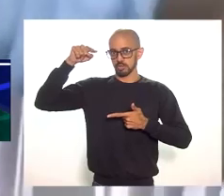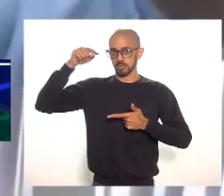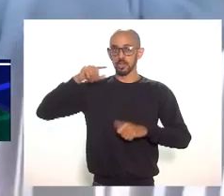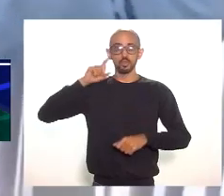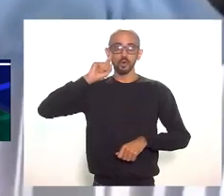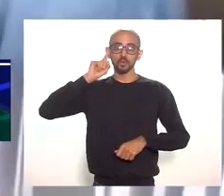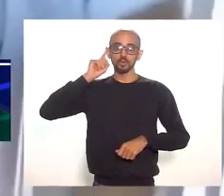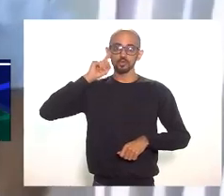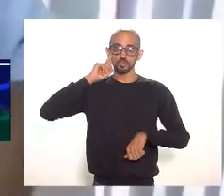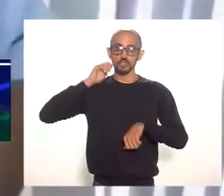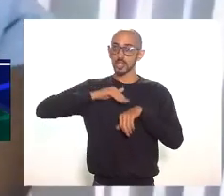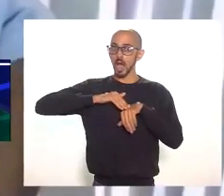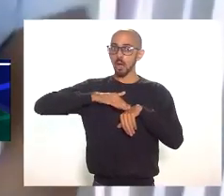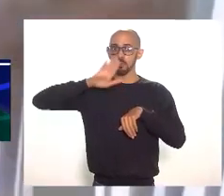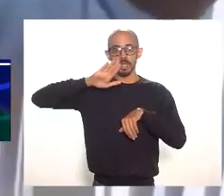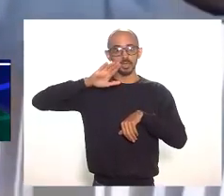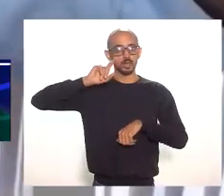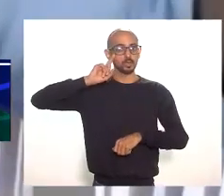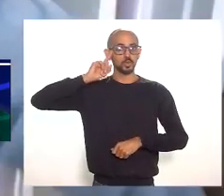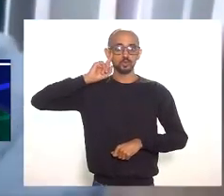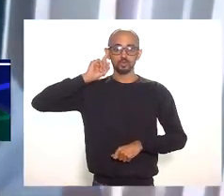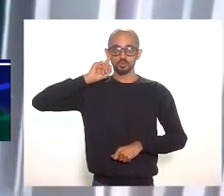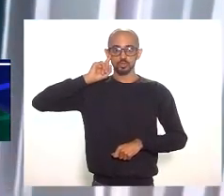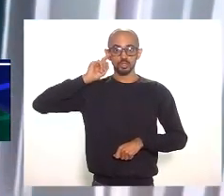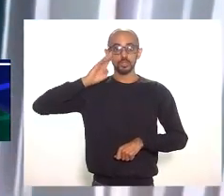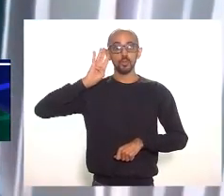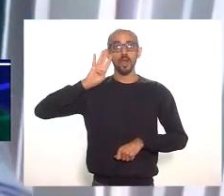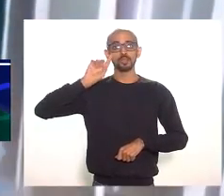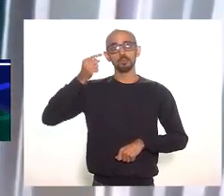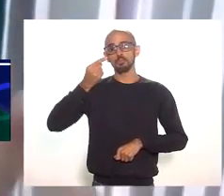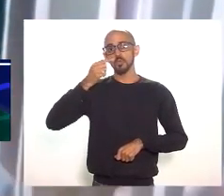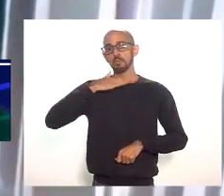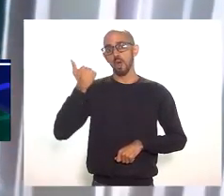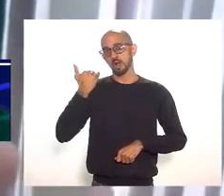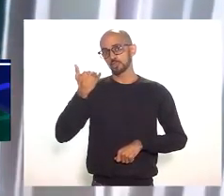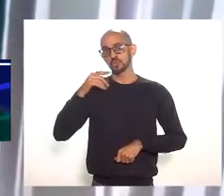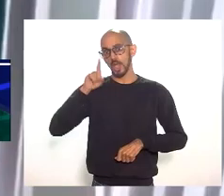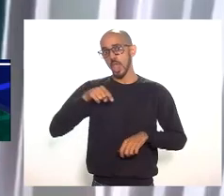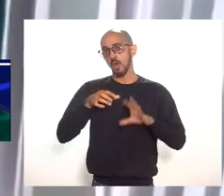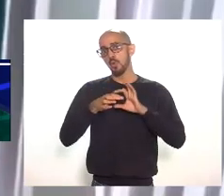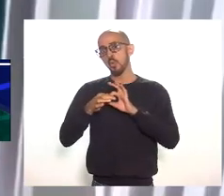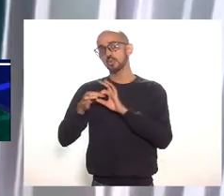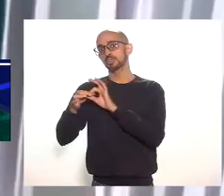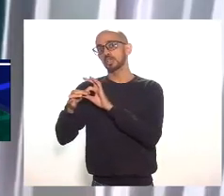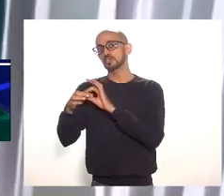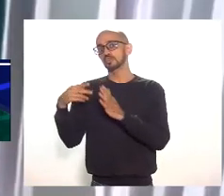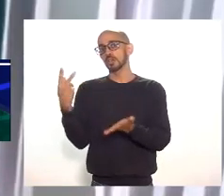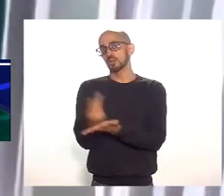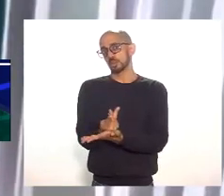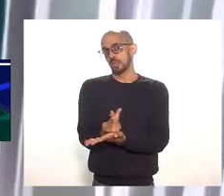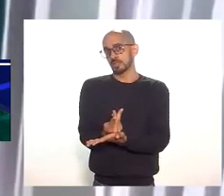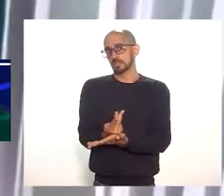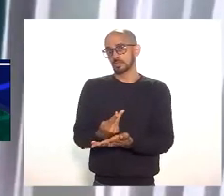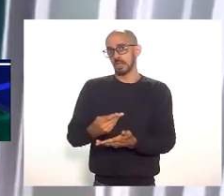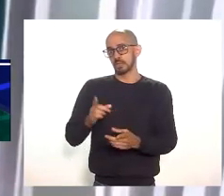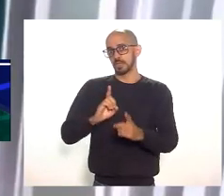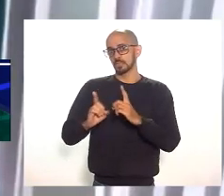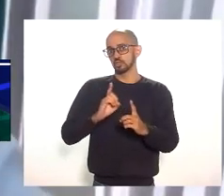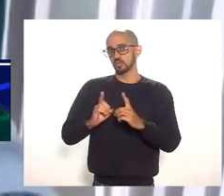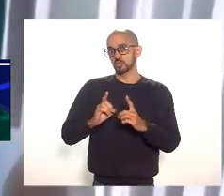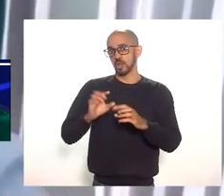diários, já ultrapassou vários dias o número de 4 mil mortes. Então, assim, esse é o contexto geral em que se inscreve a discussão